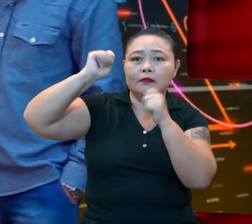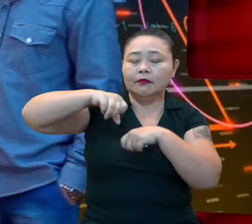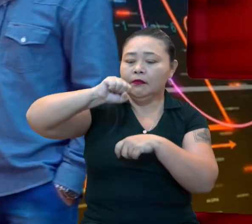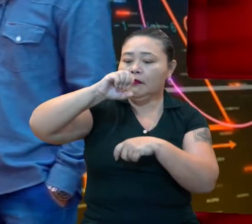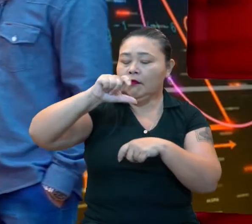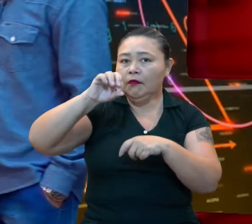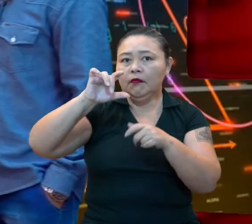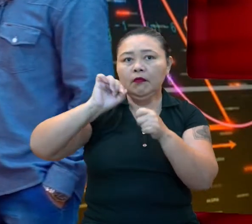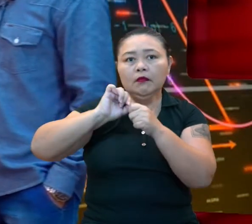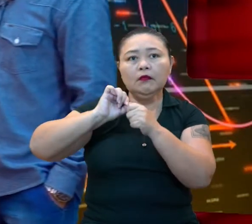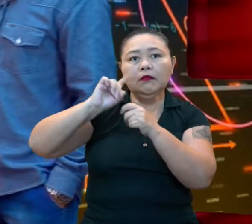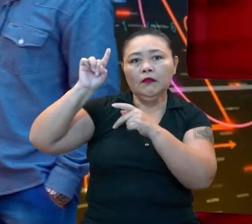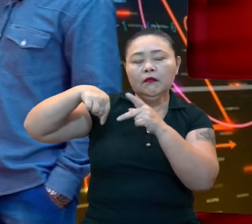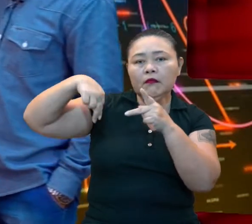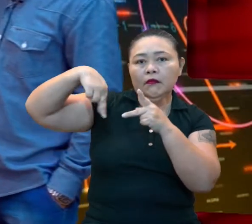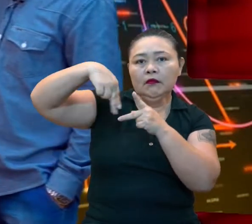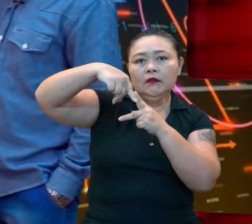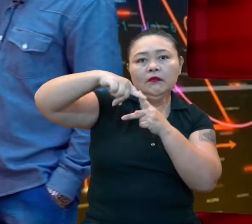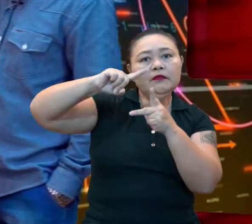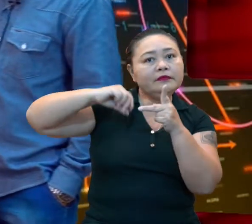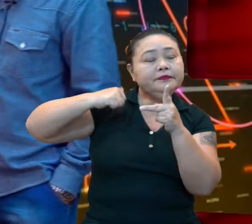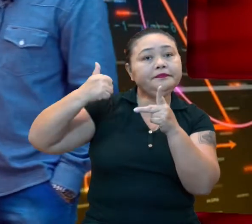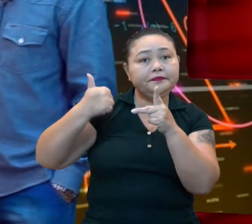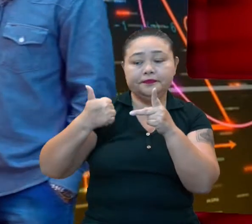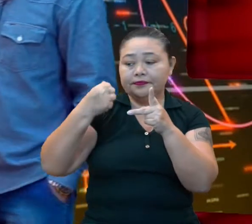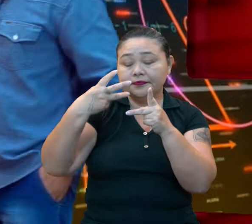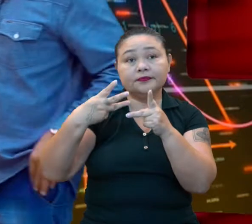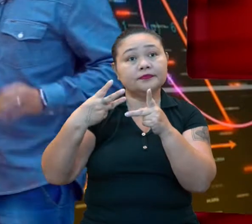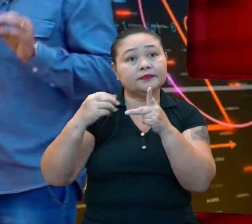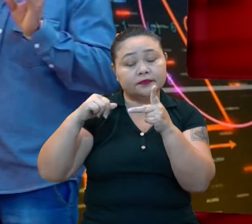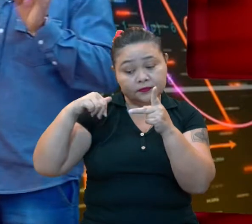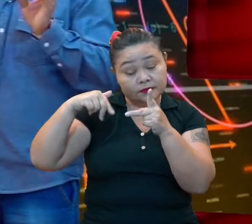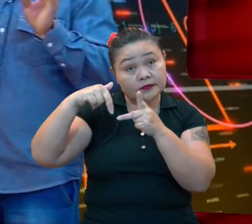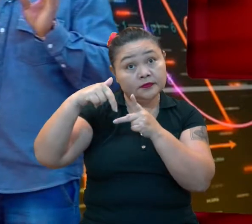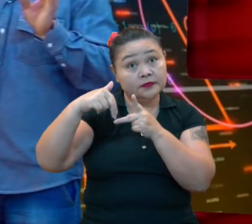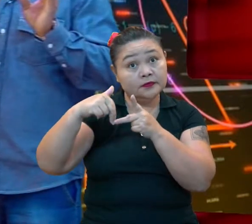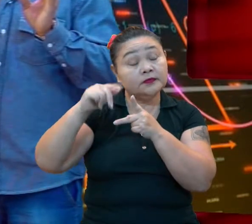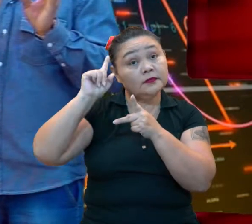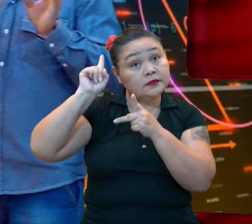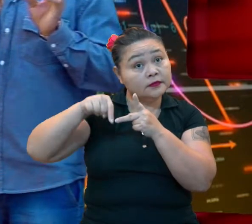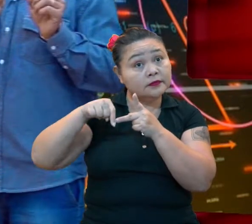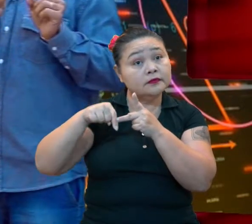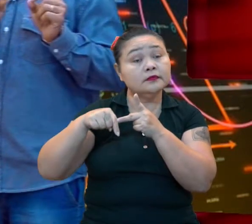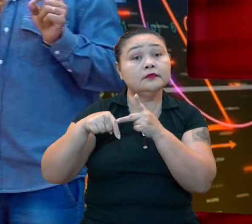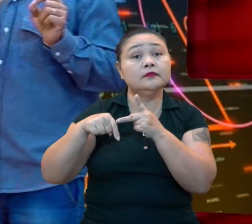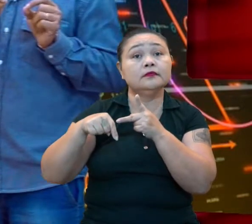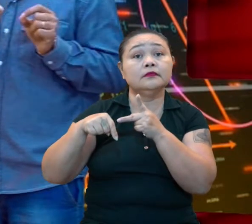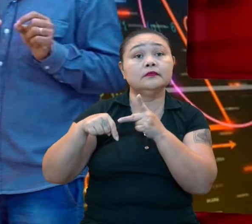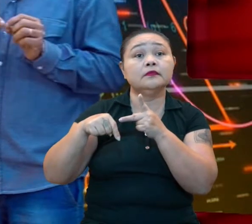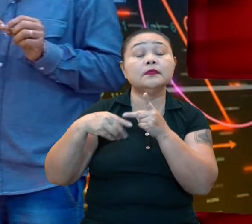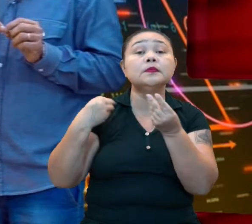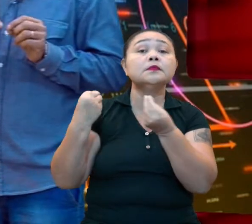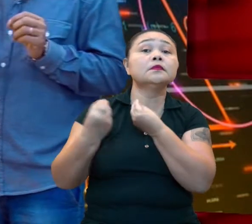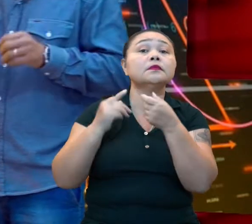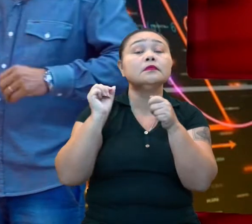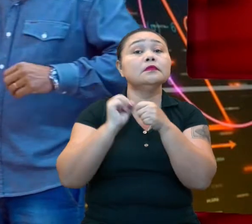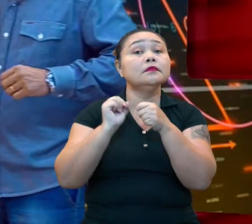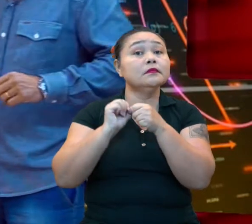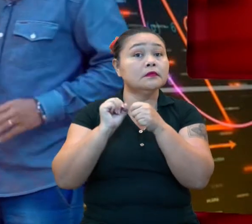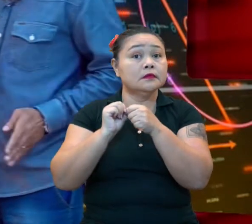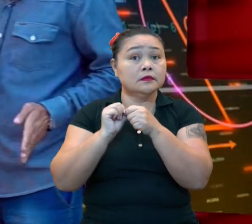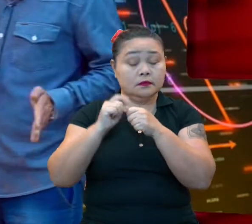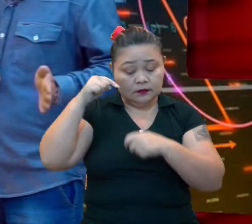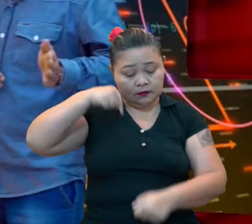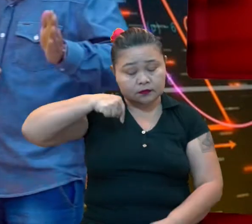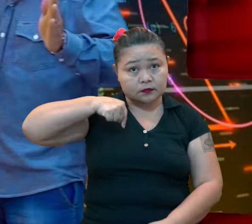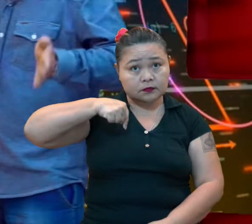daqui que nós medimos lá, não foi que nós temos os passos. Isso. Então, esse é o ponto de partida. Como que eu vou fazer? Então, eu estou aqui,